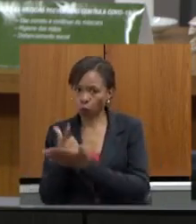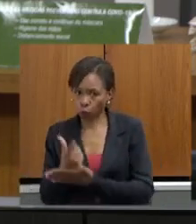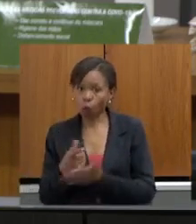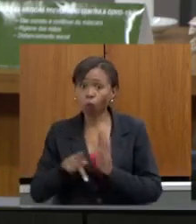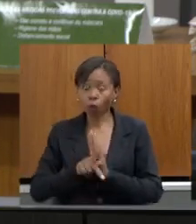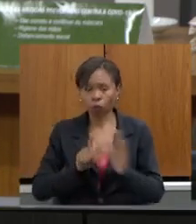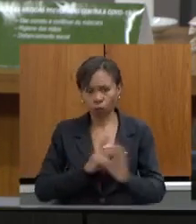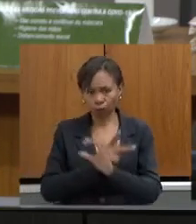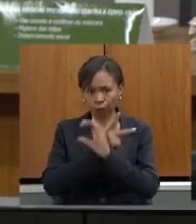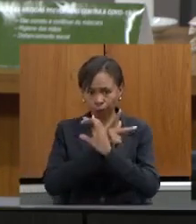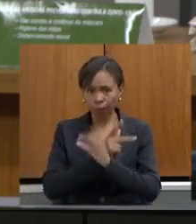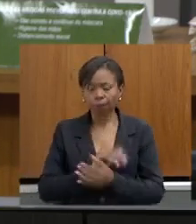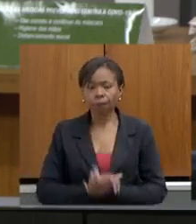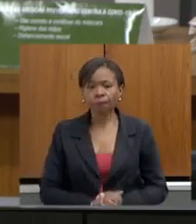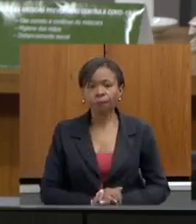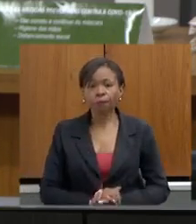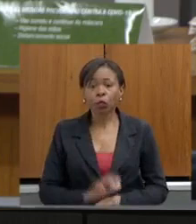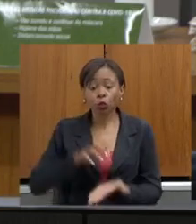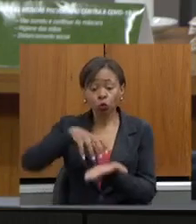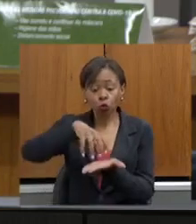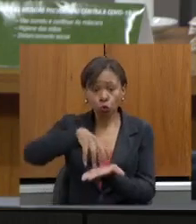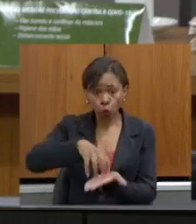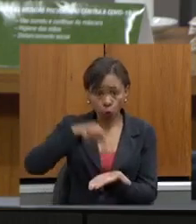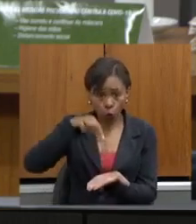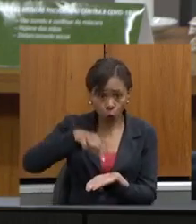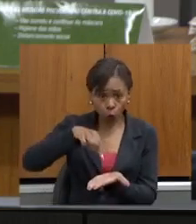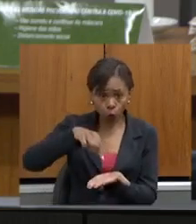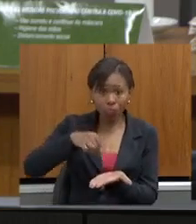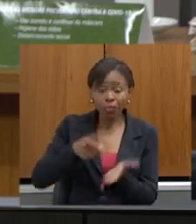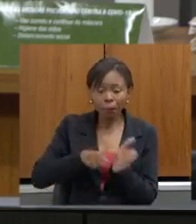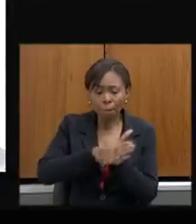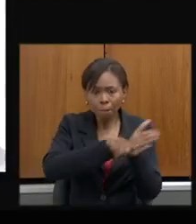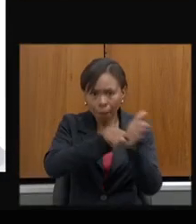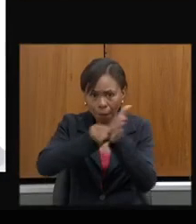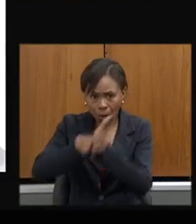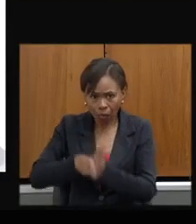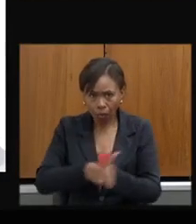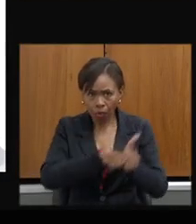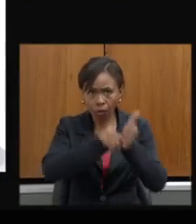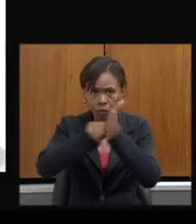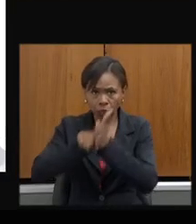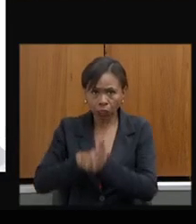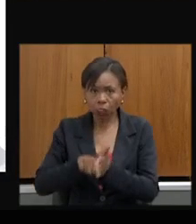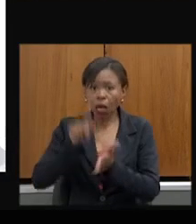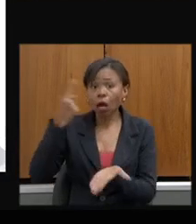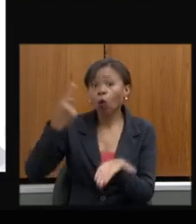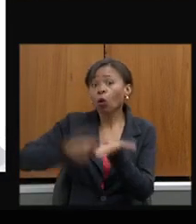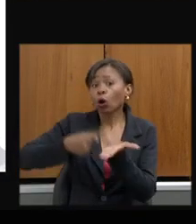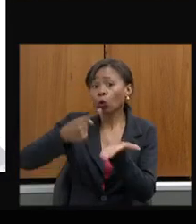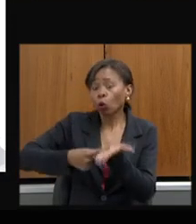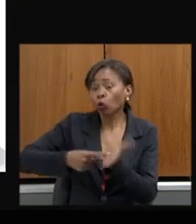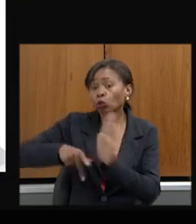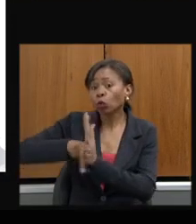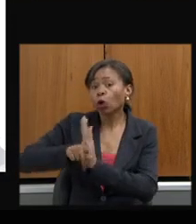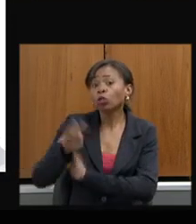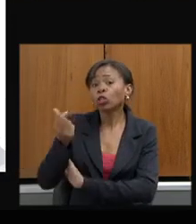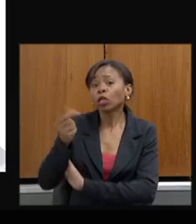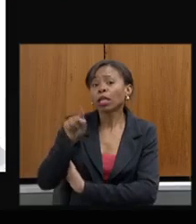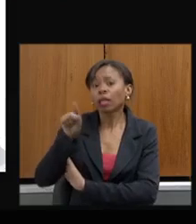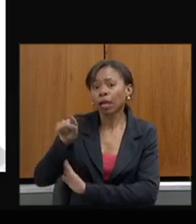núcleo Integrado de Perícias pode passar isso é com recurso que provém daquele acordo de reparação de